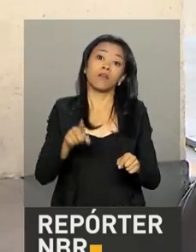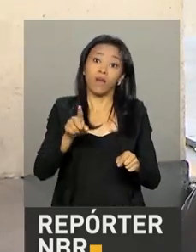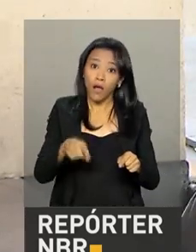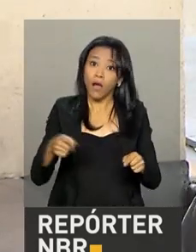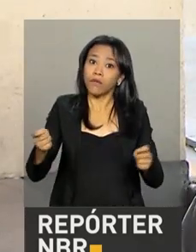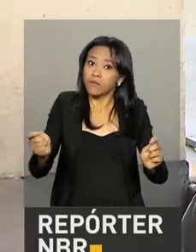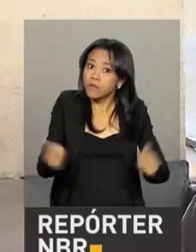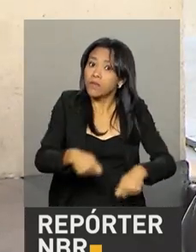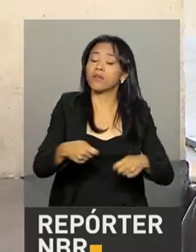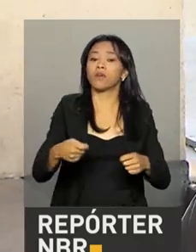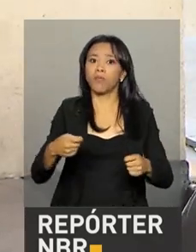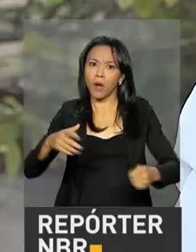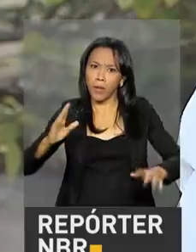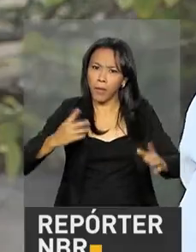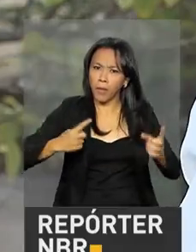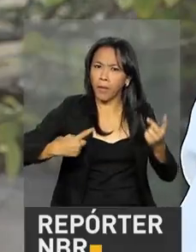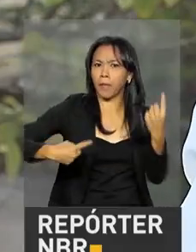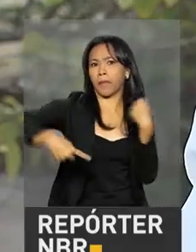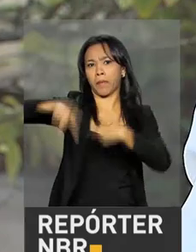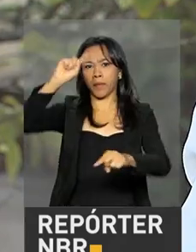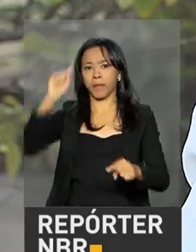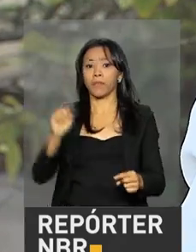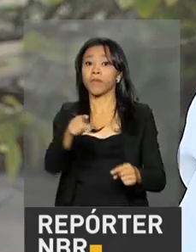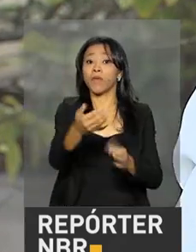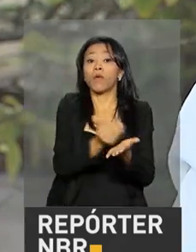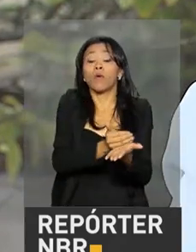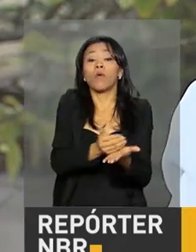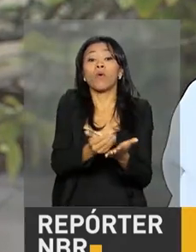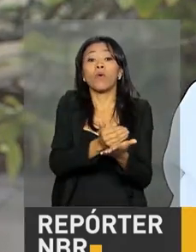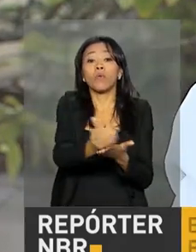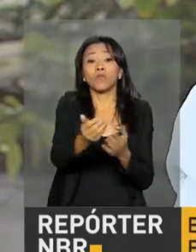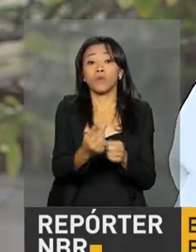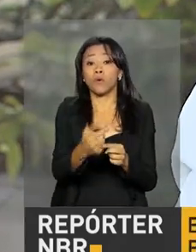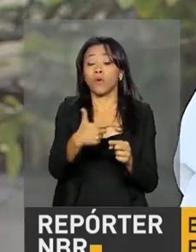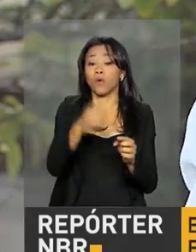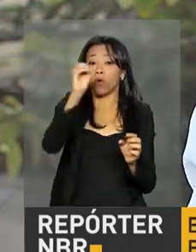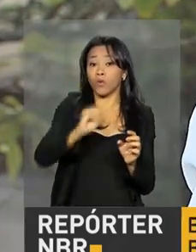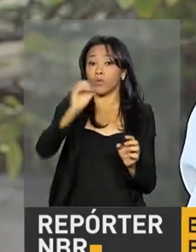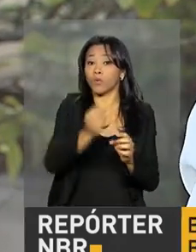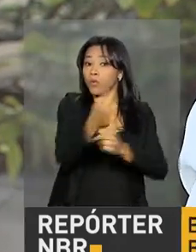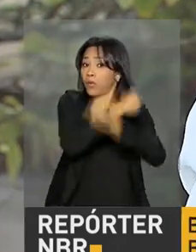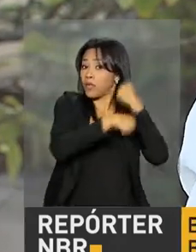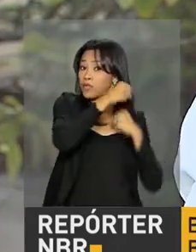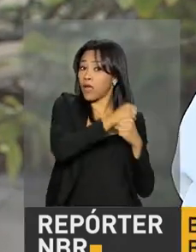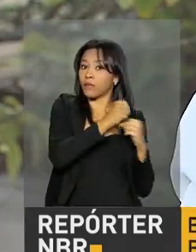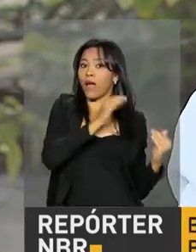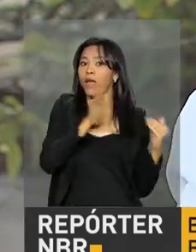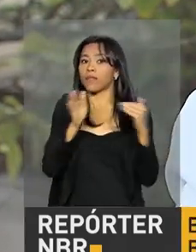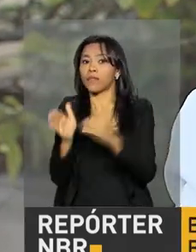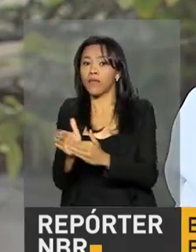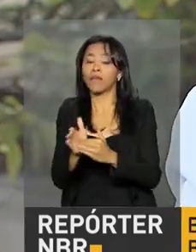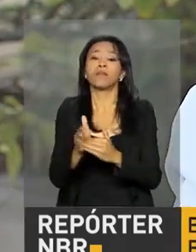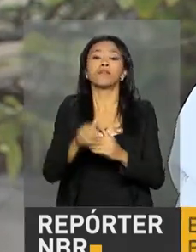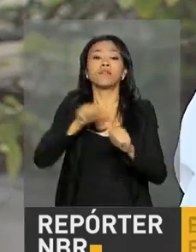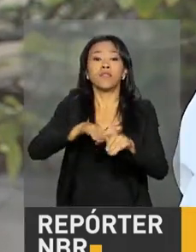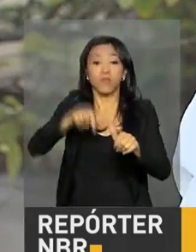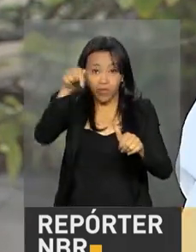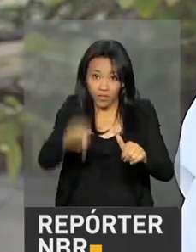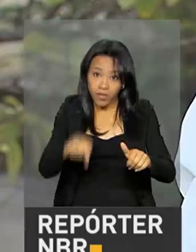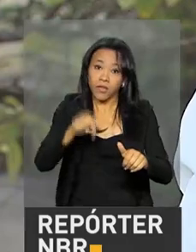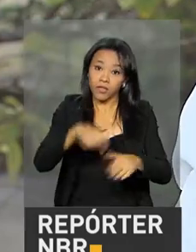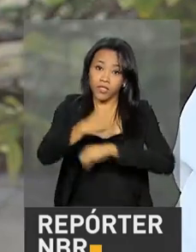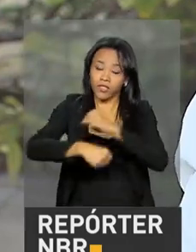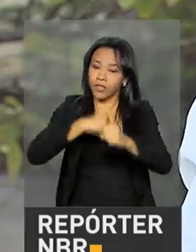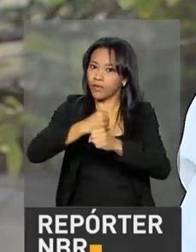pode expressar o seu melhor potencial a safra que começou em outubro do ano passado e vai até Setembro desse ano vai ser a maior da